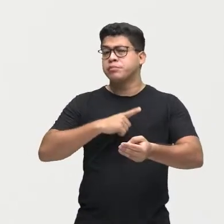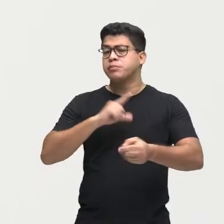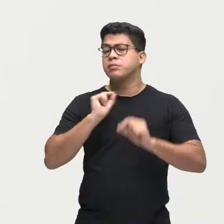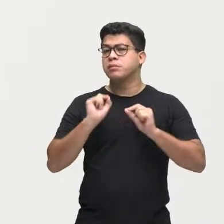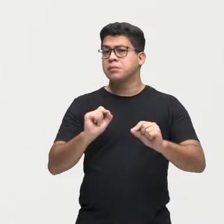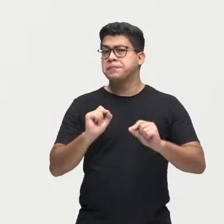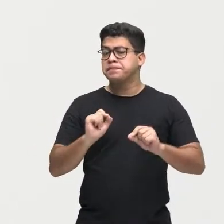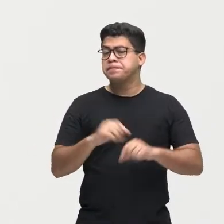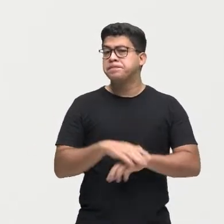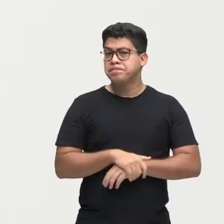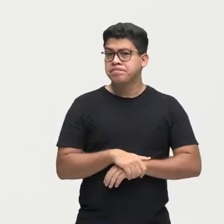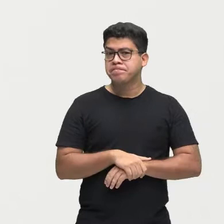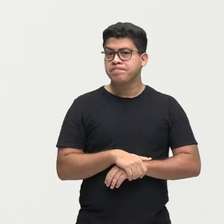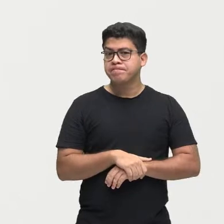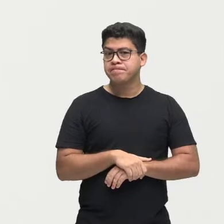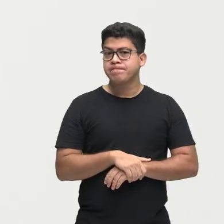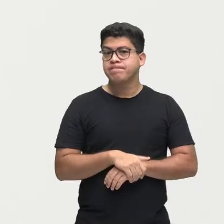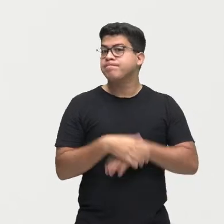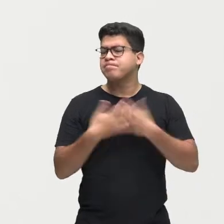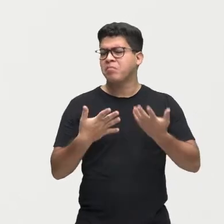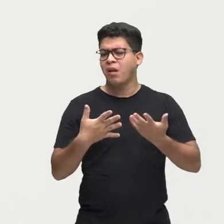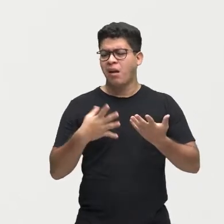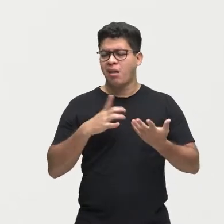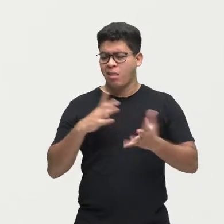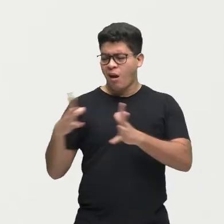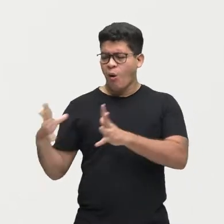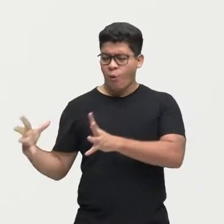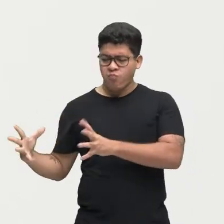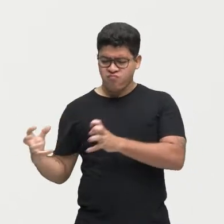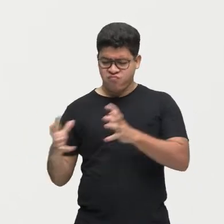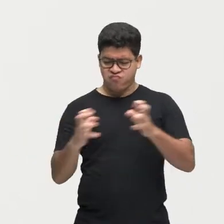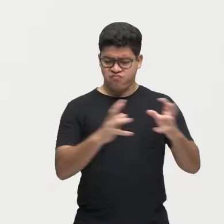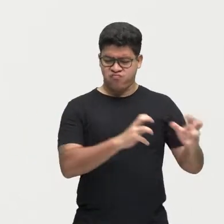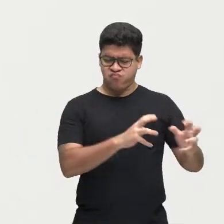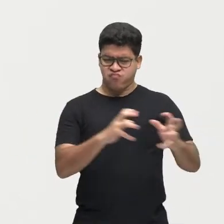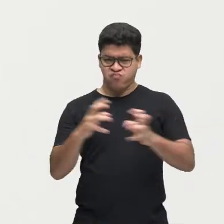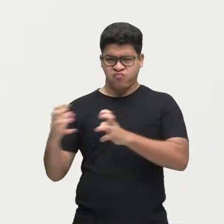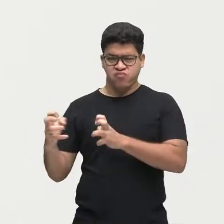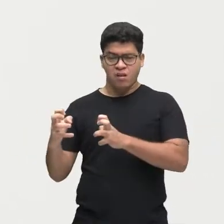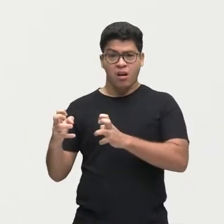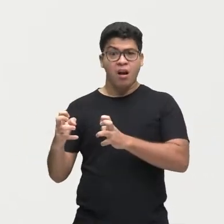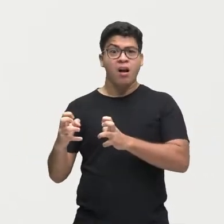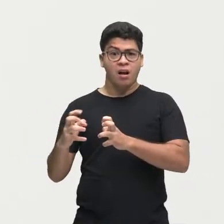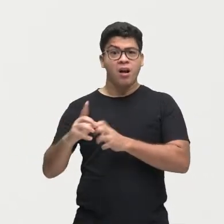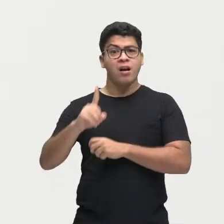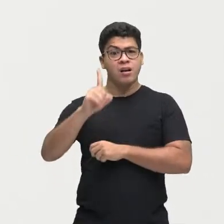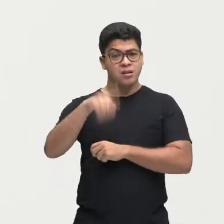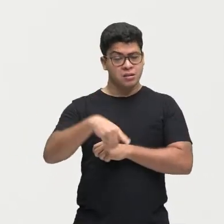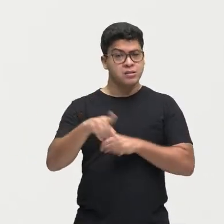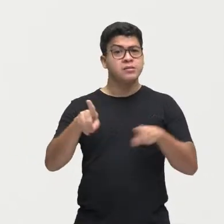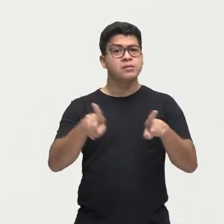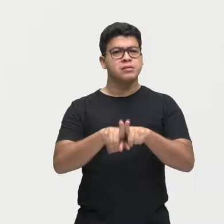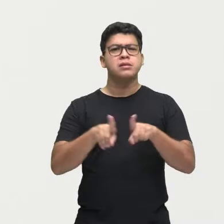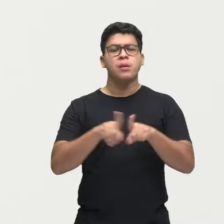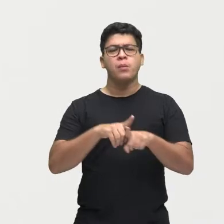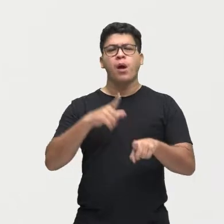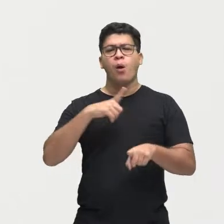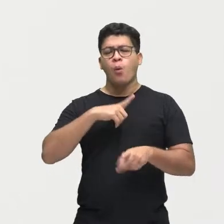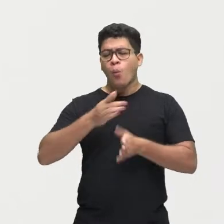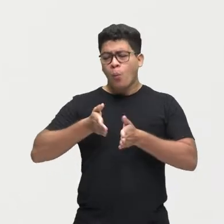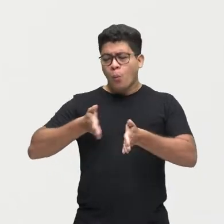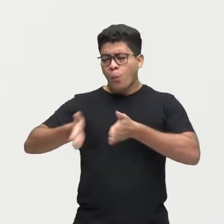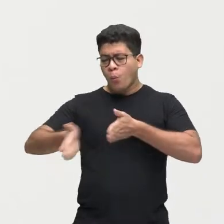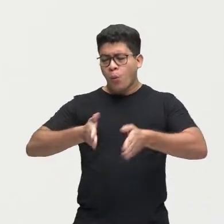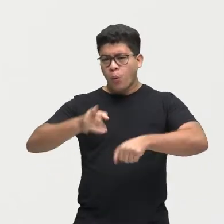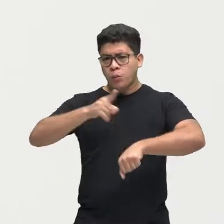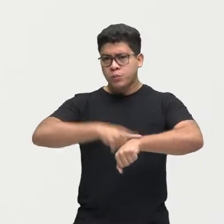ali o mediador de todos os conflitos que envolverem agora o Estado. Então vai ter esse momento que a gente chama de transição